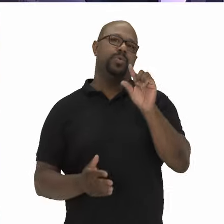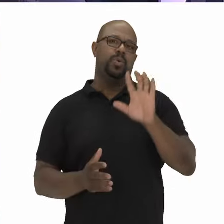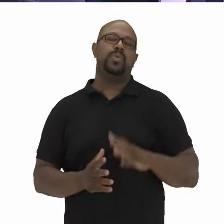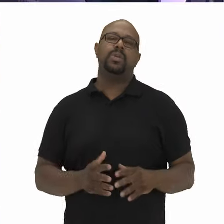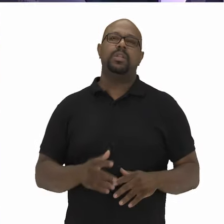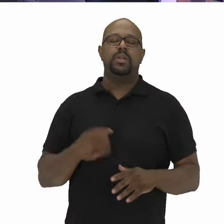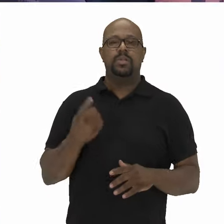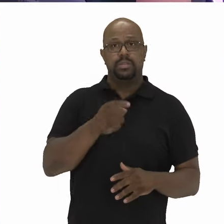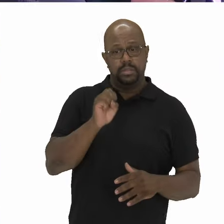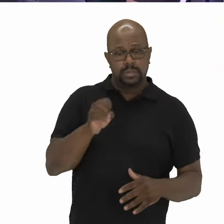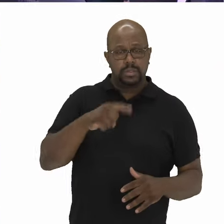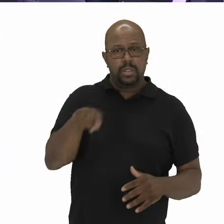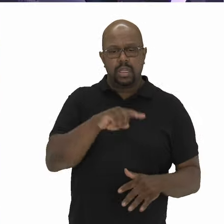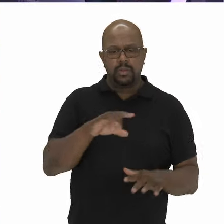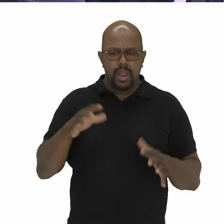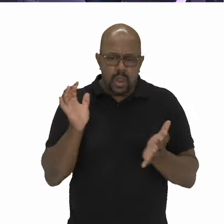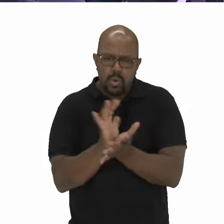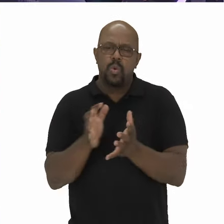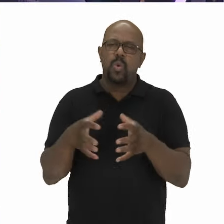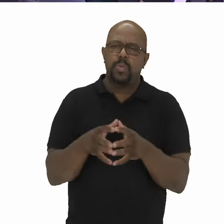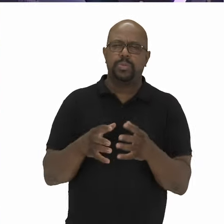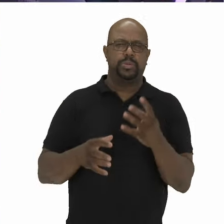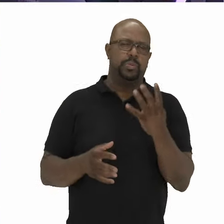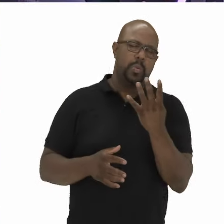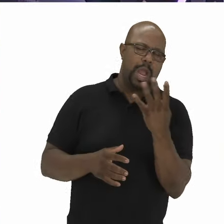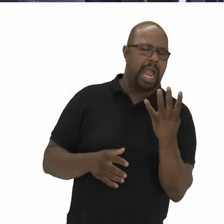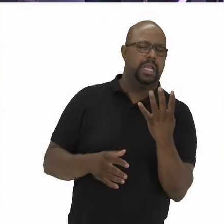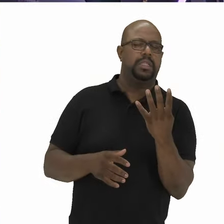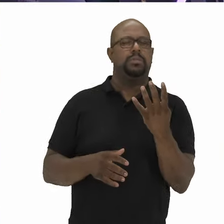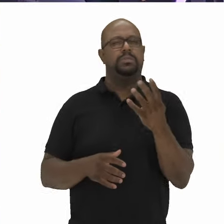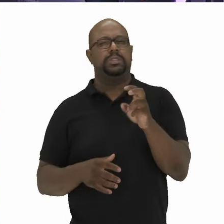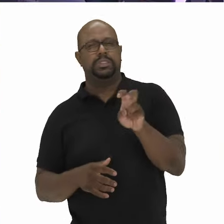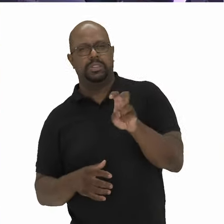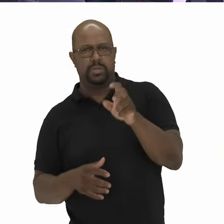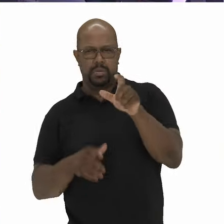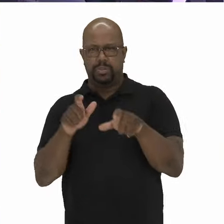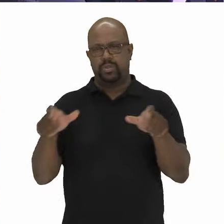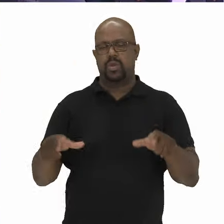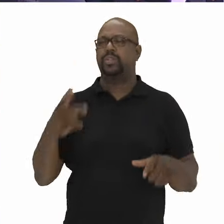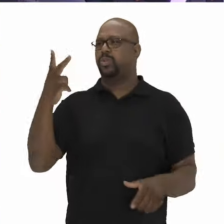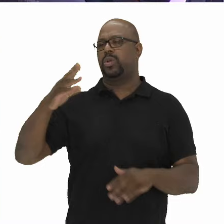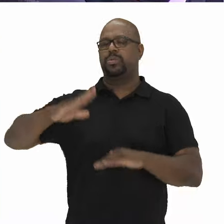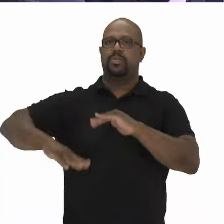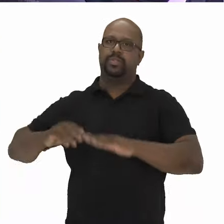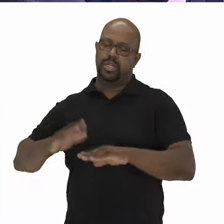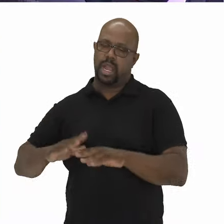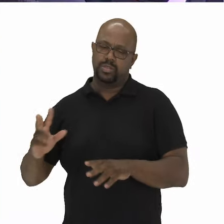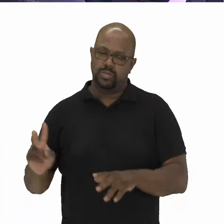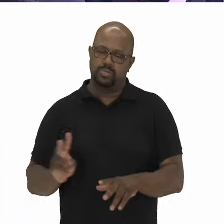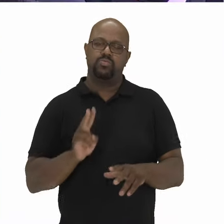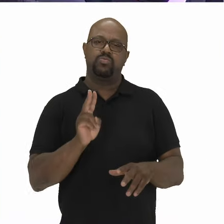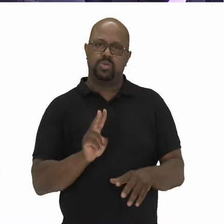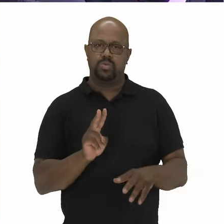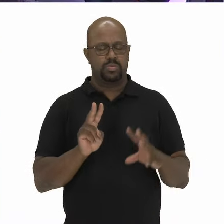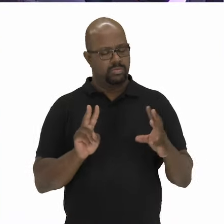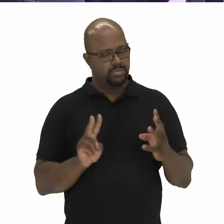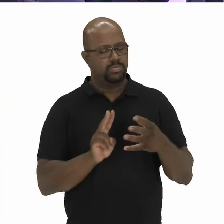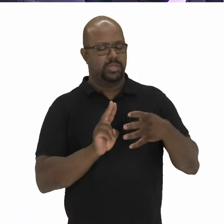um pouco então se nós estivermos num grupinho de quatro cinco né para dois profissionais por